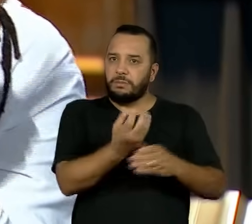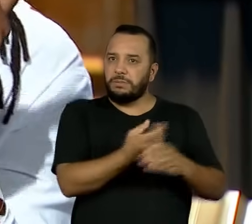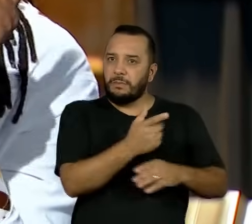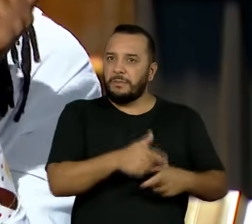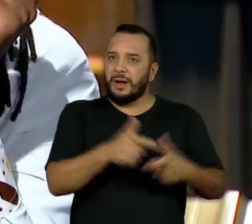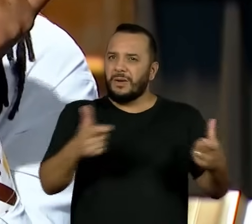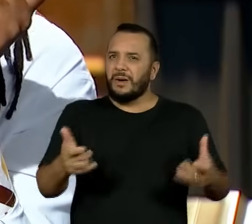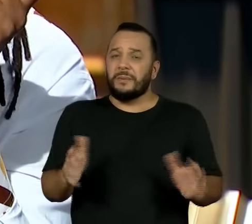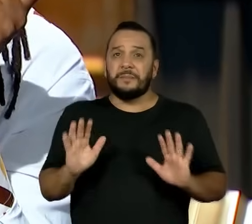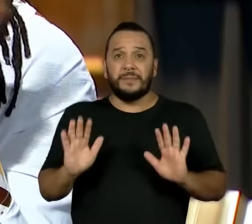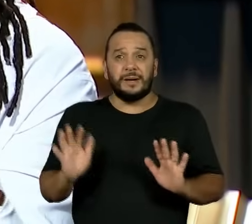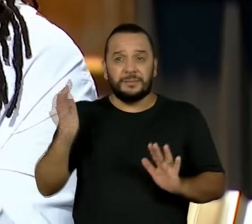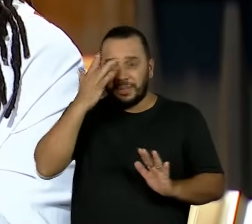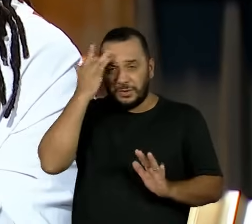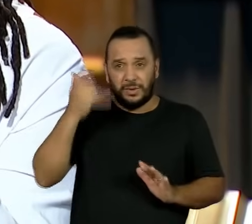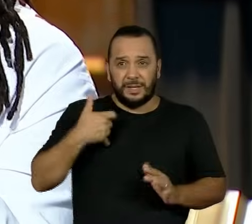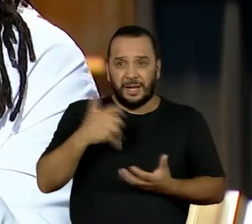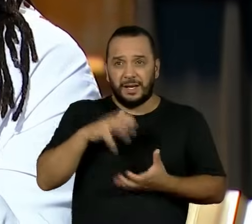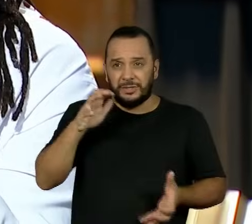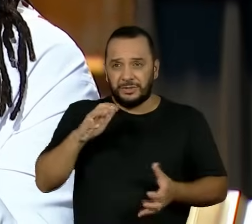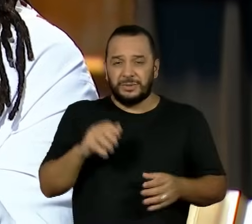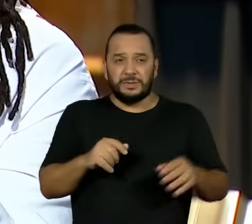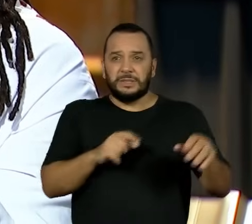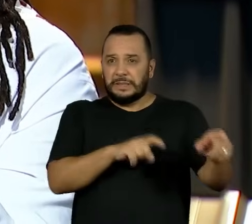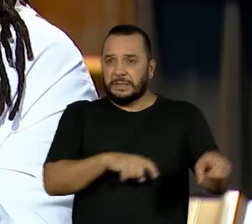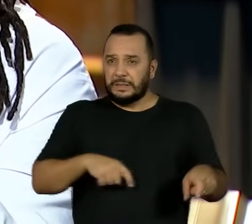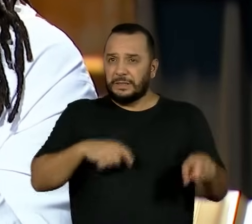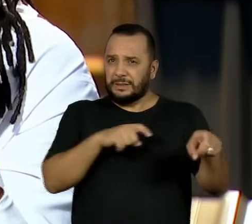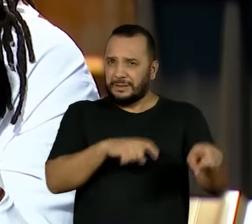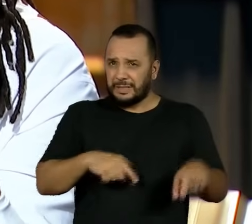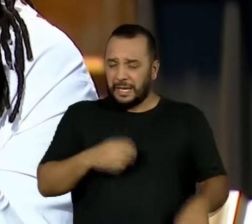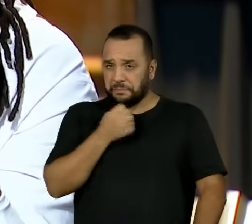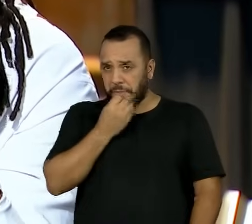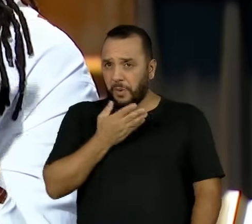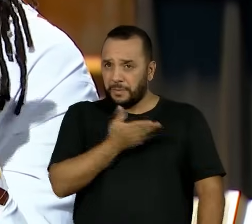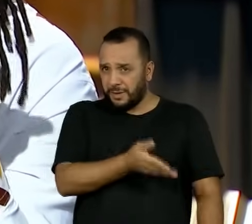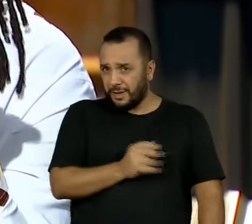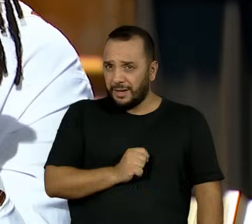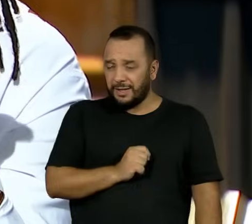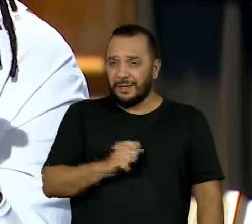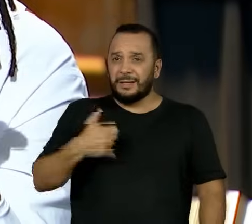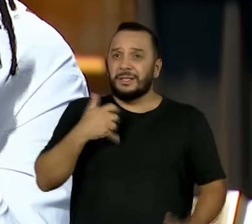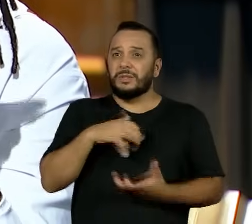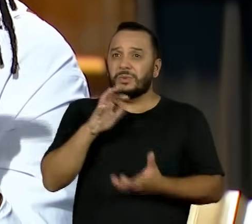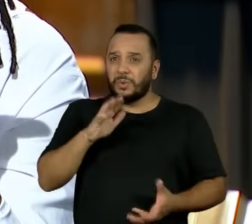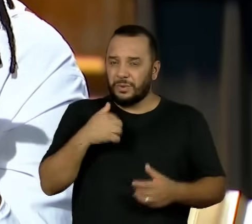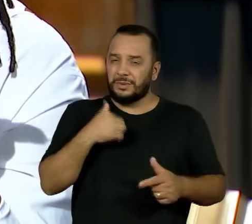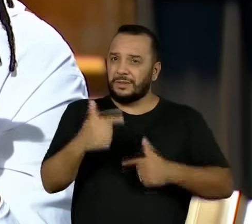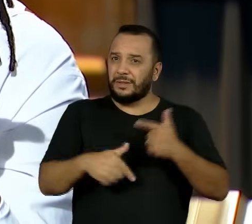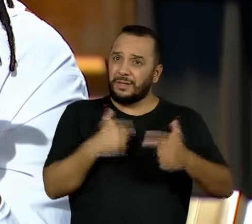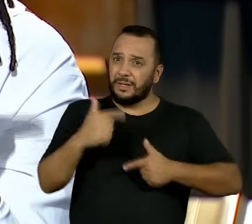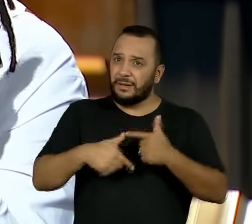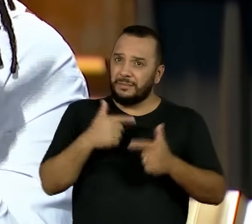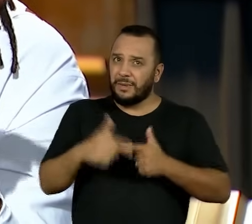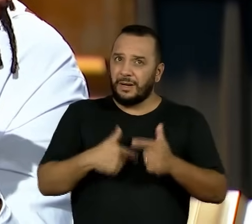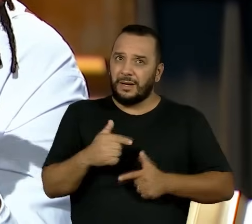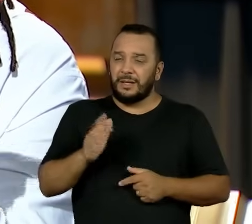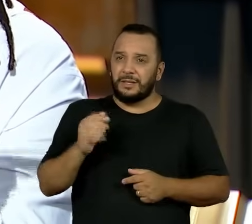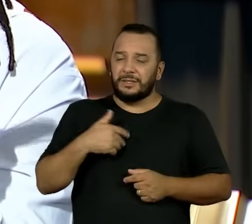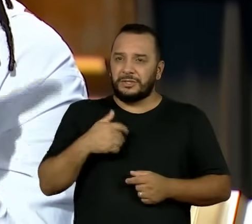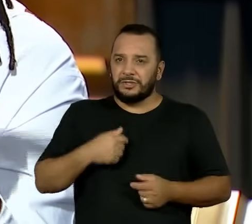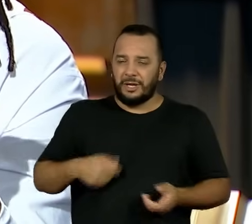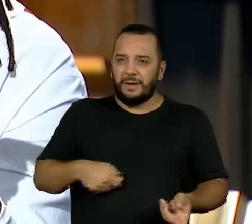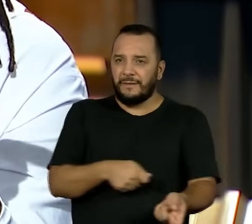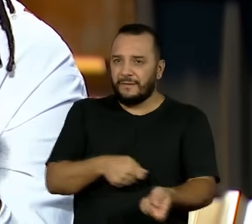pessoa idosa da área rural, será que vale esse raciocínio para ela? Esse idoso que trabalha, né, na faxina,